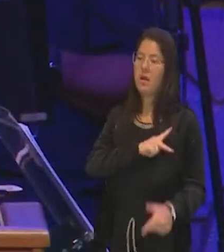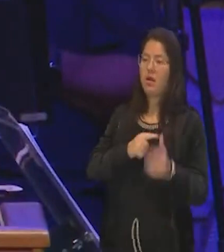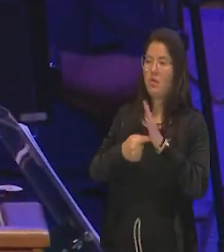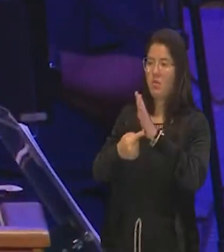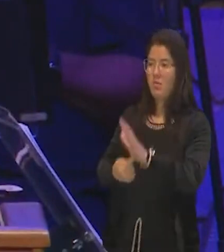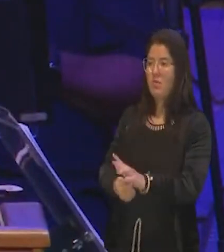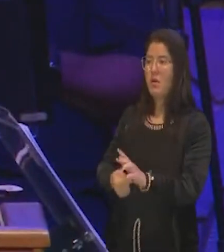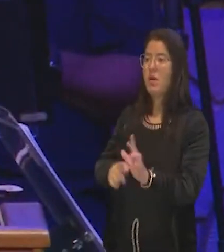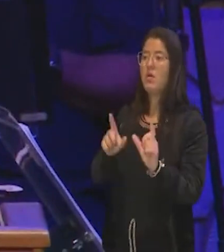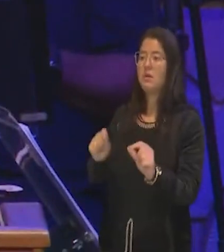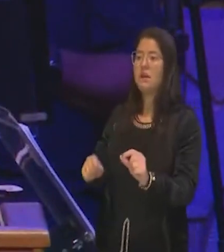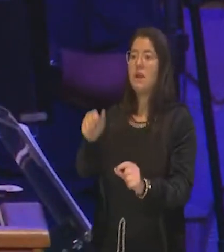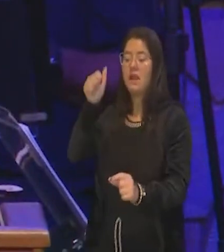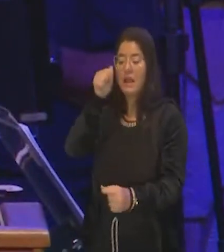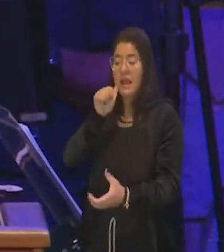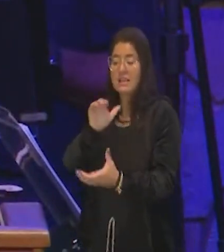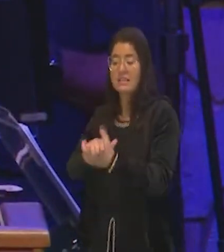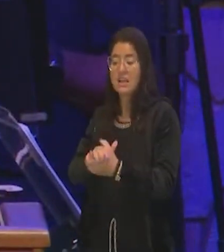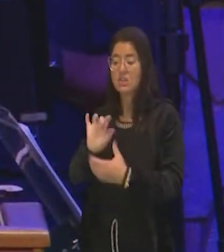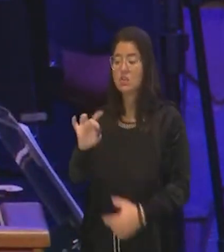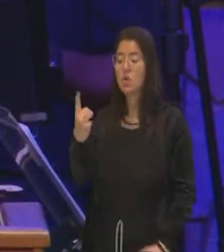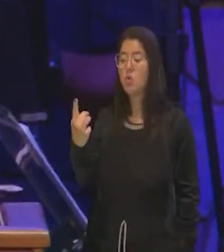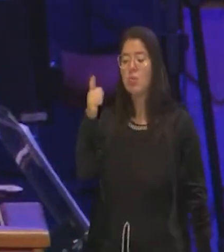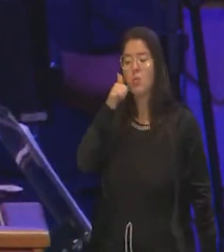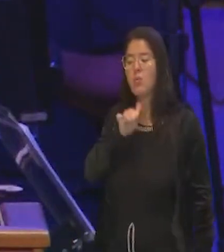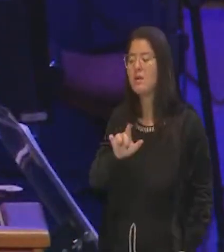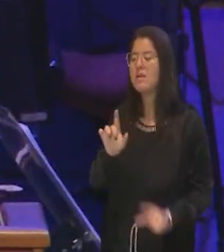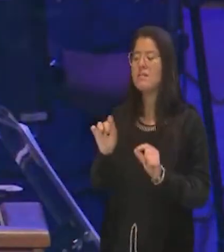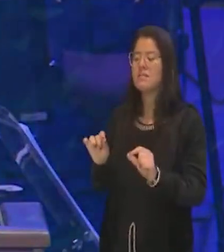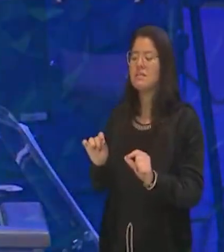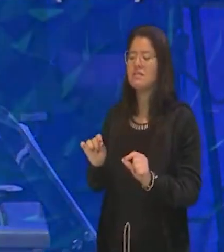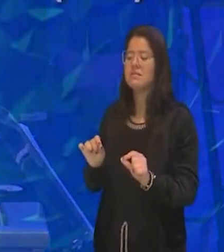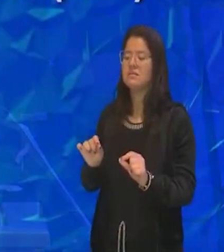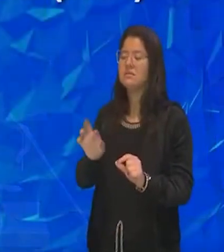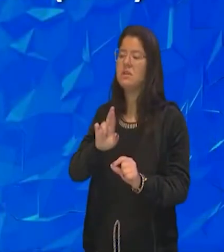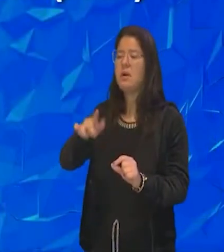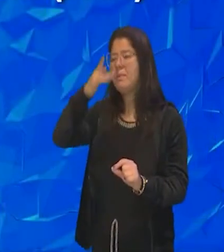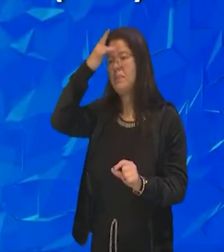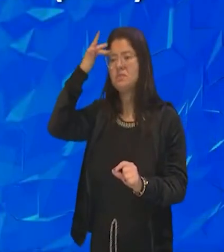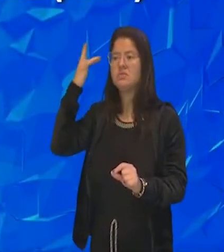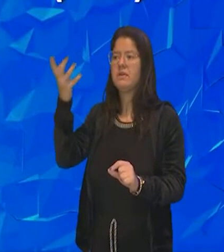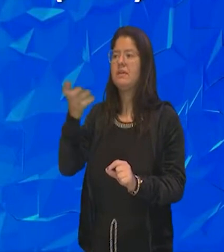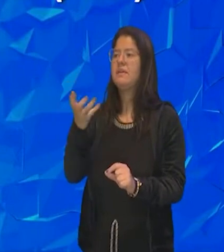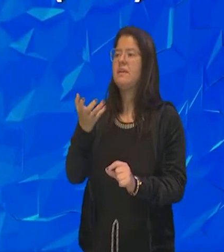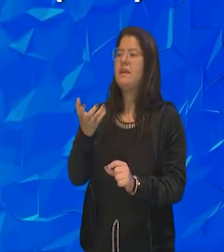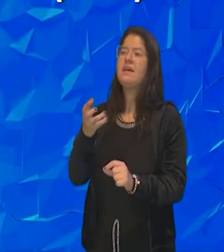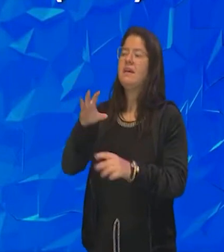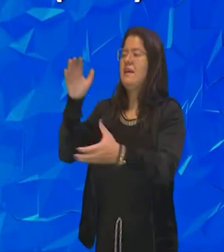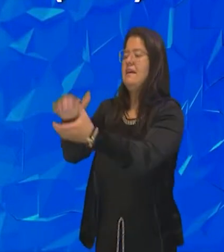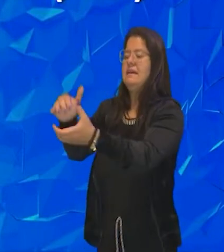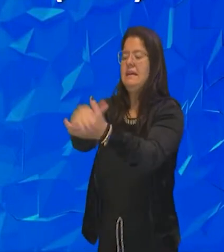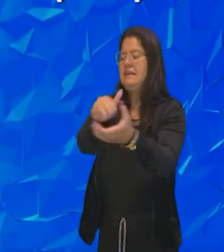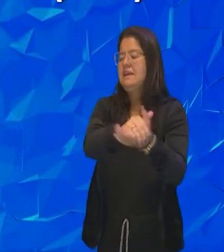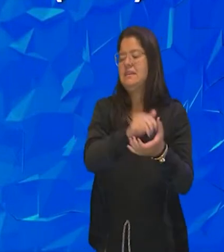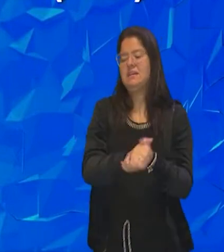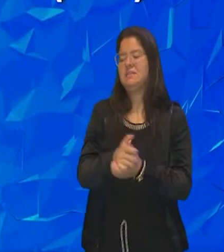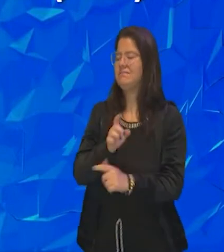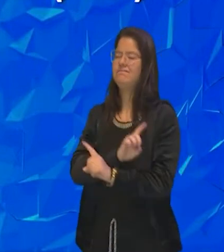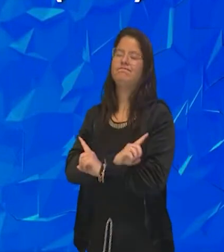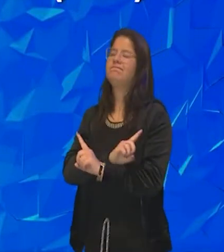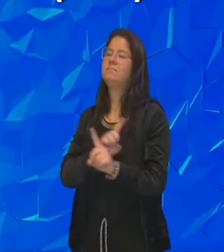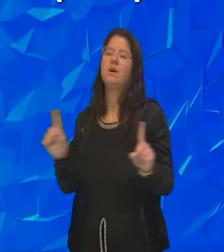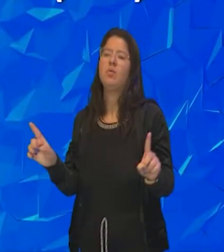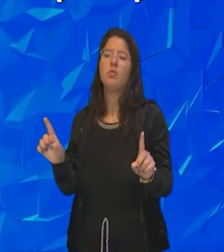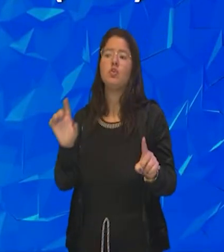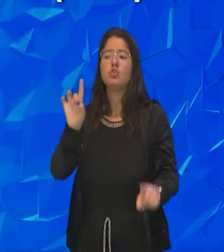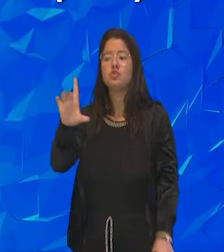esposa de uma só mulher, e aqui ele quer dizer o seguinte, que não seja polígamo, que não tenha mais de uma mulher no exercício do seu